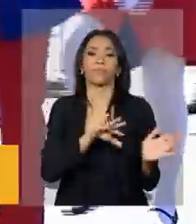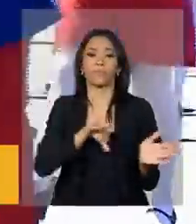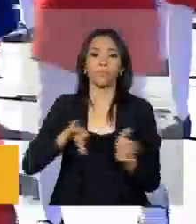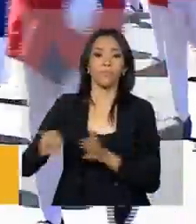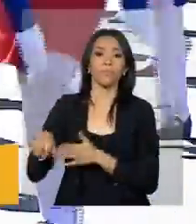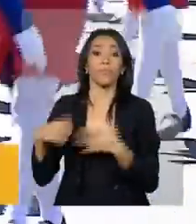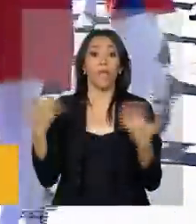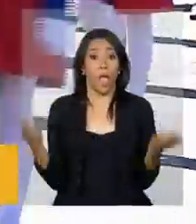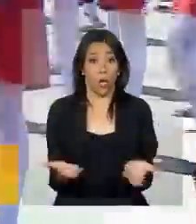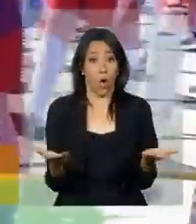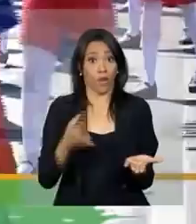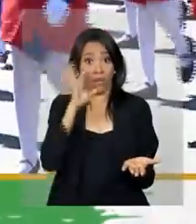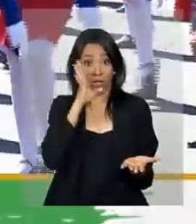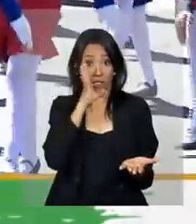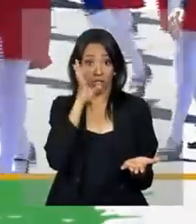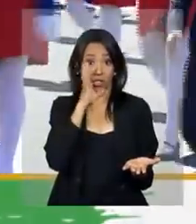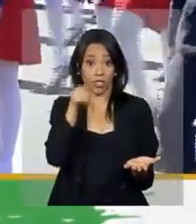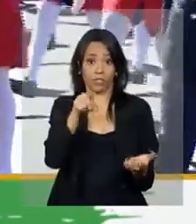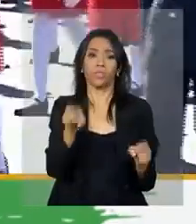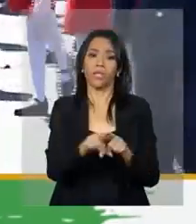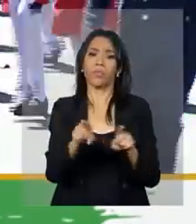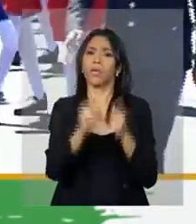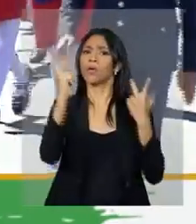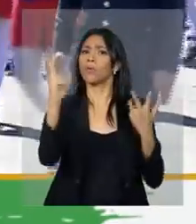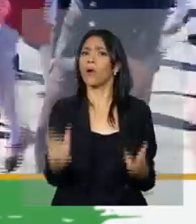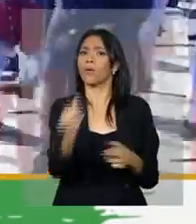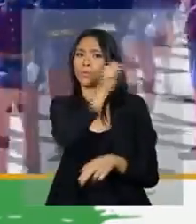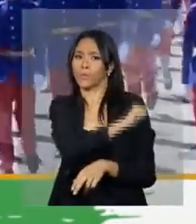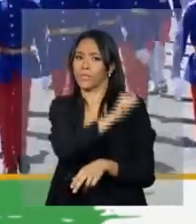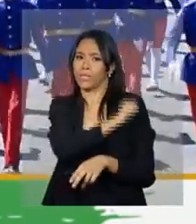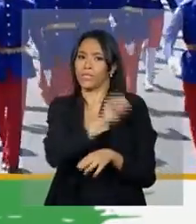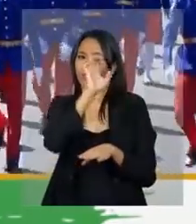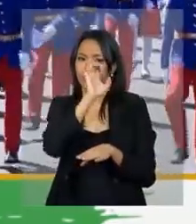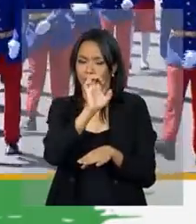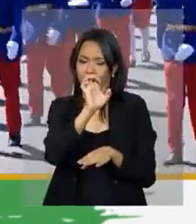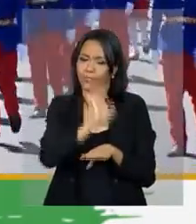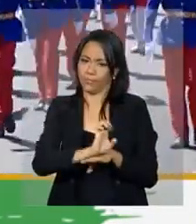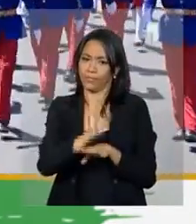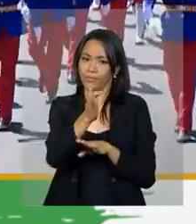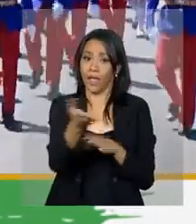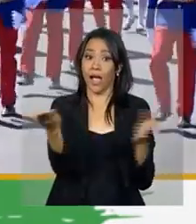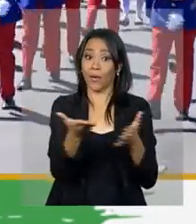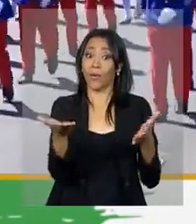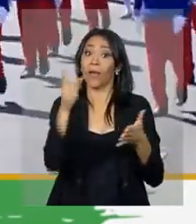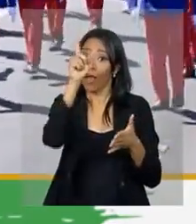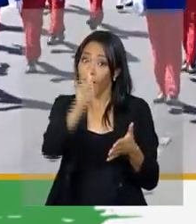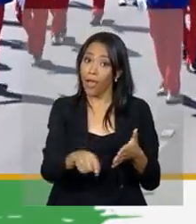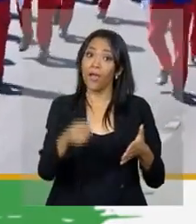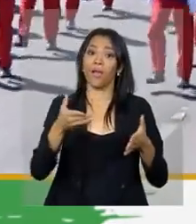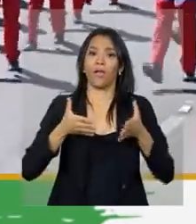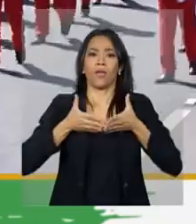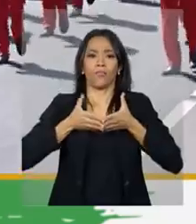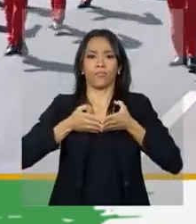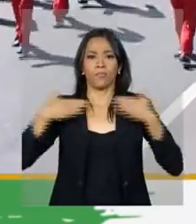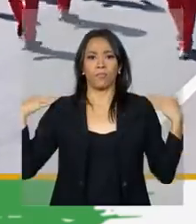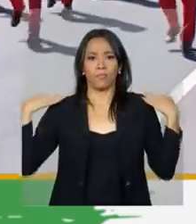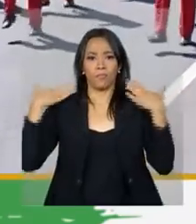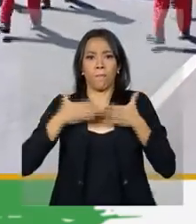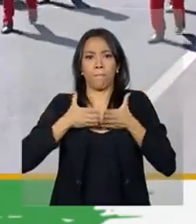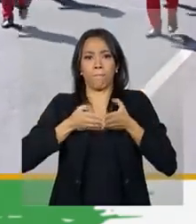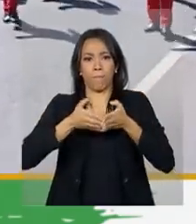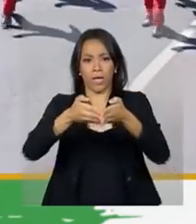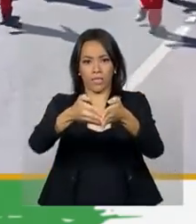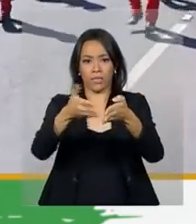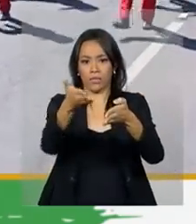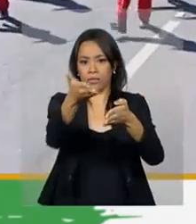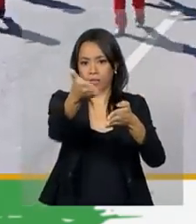desfile aqui no Distrito Federal, tem também lá no Rio de Janeiro, o comandante Fábio Cândido, agora parte da Marinha lá no Rio, né? Sim, no detalhe nós acabamos de